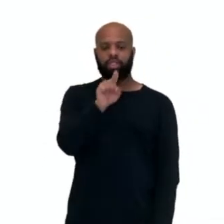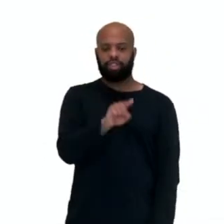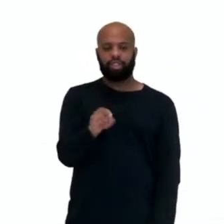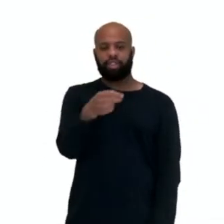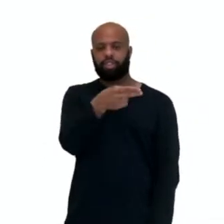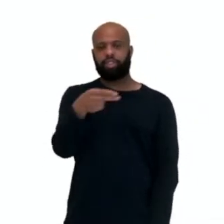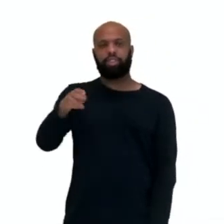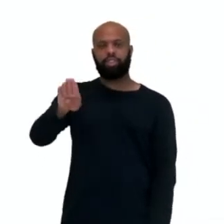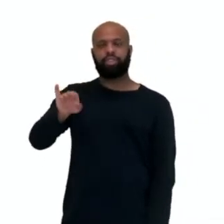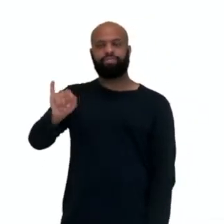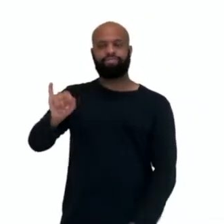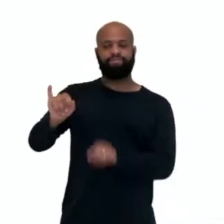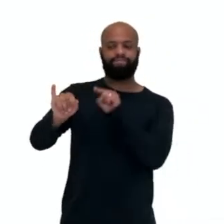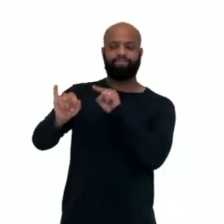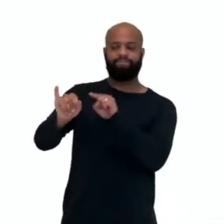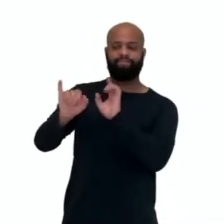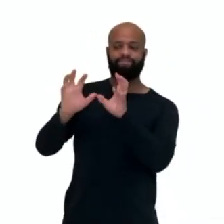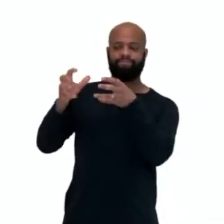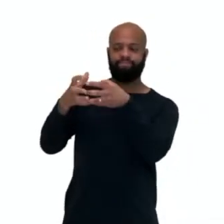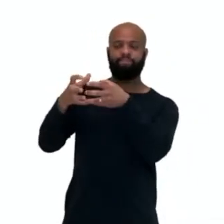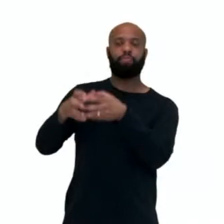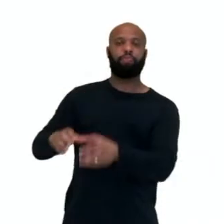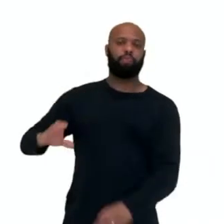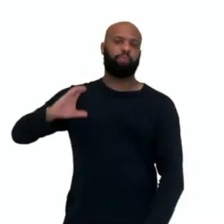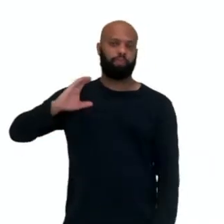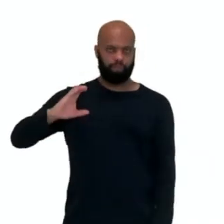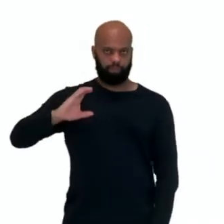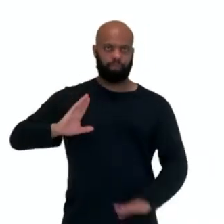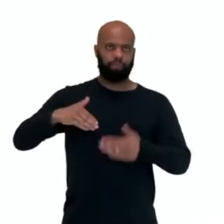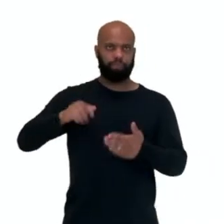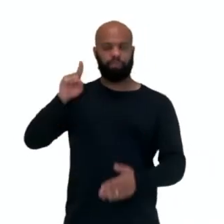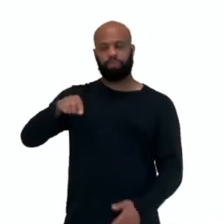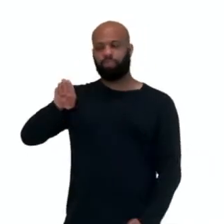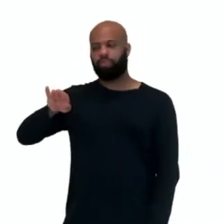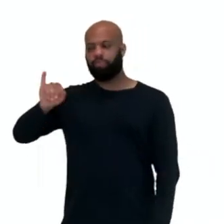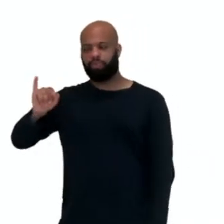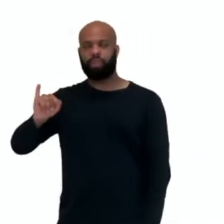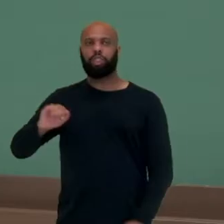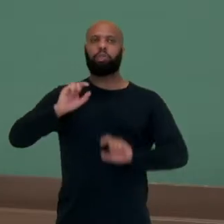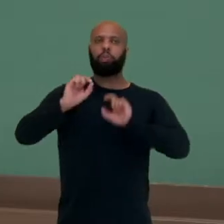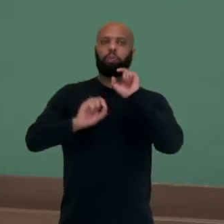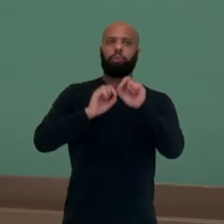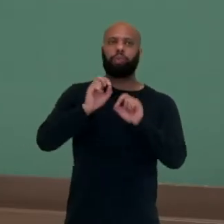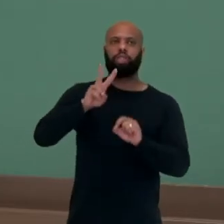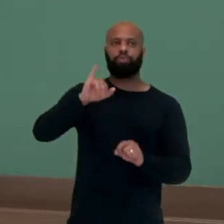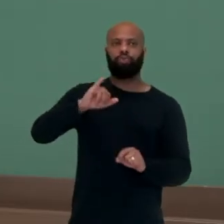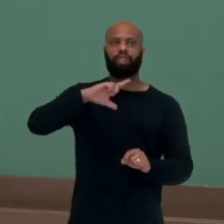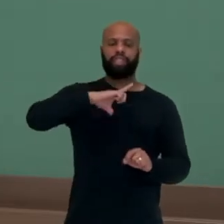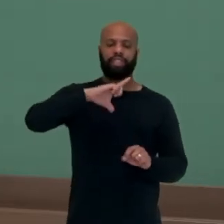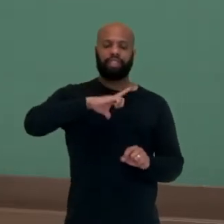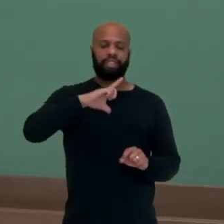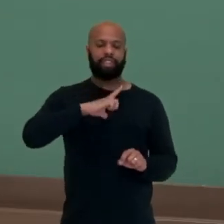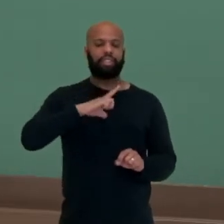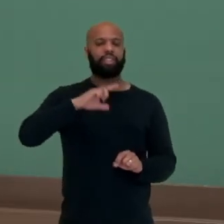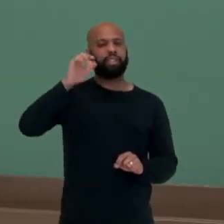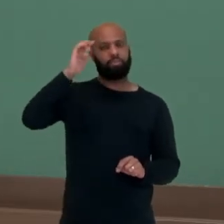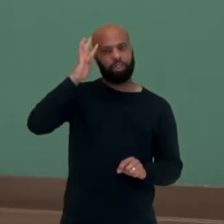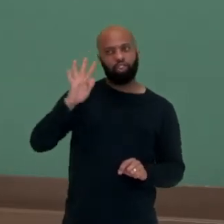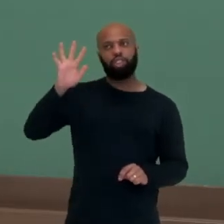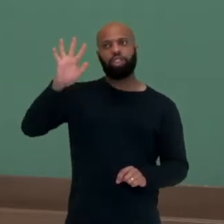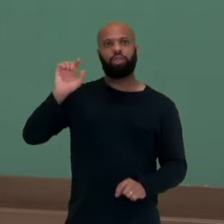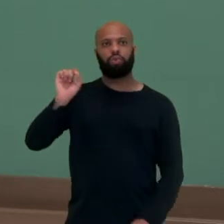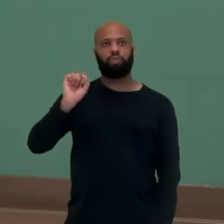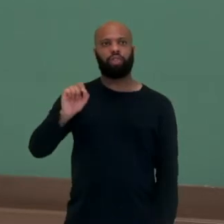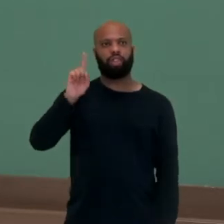parte complexa, ou a parte imaginária. Então, BI. Então, a gente vai simbolizar essa parte imaginária como